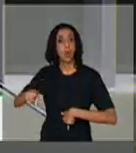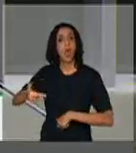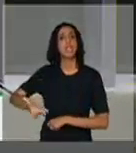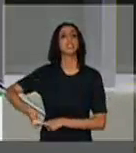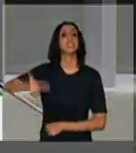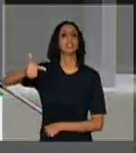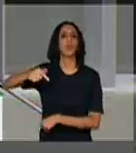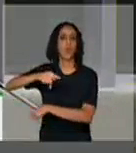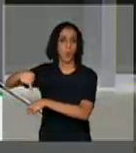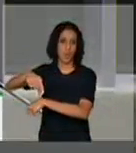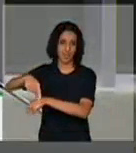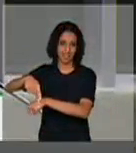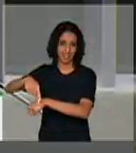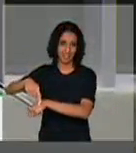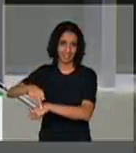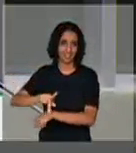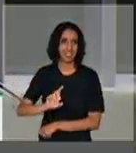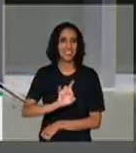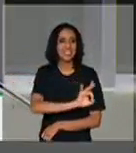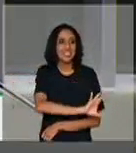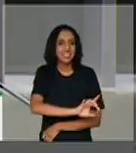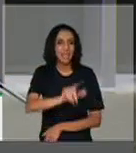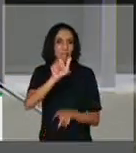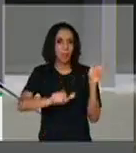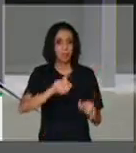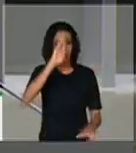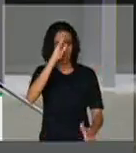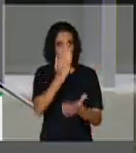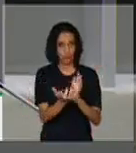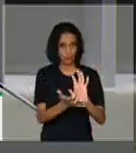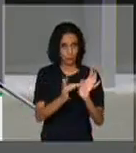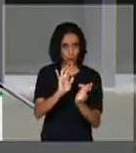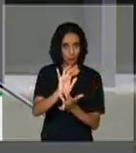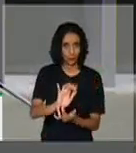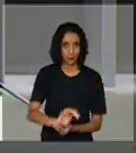pátria de cada um de todos os cristãos.